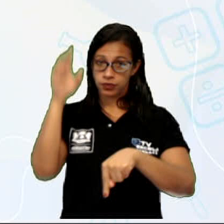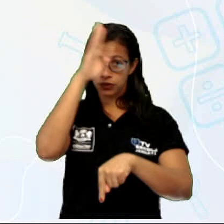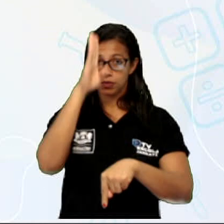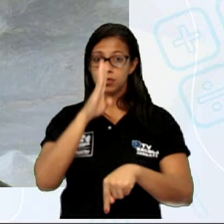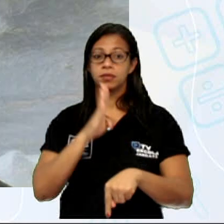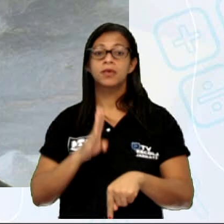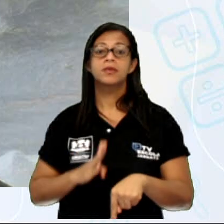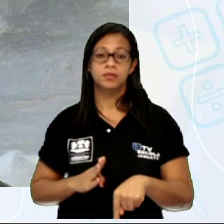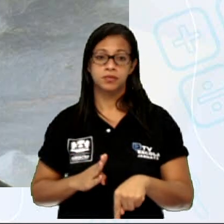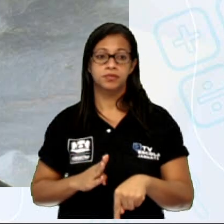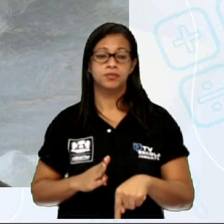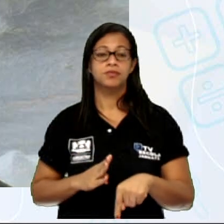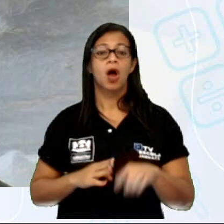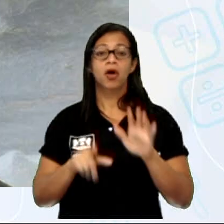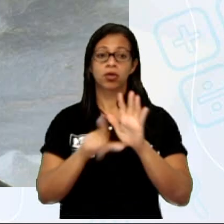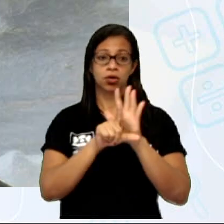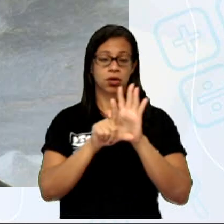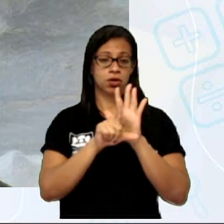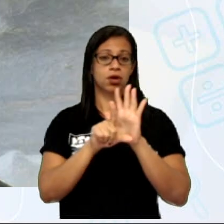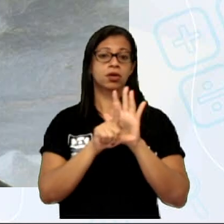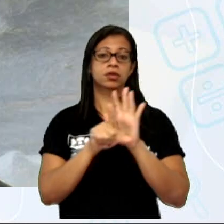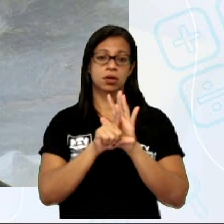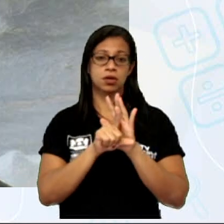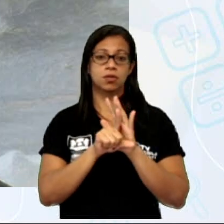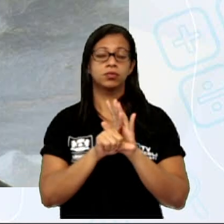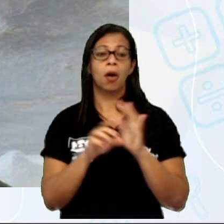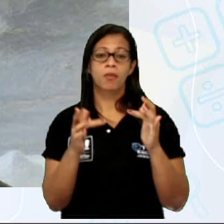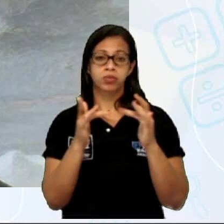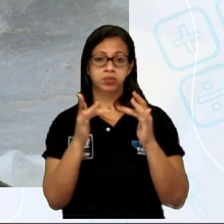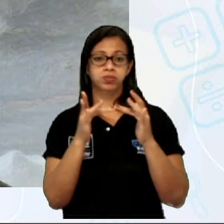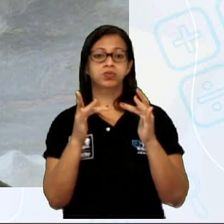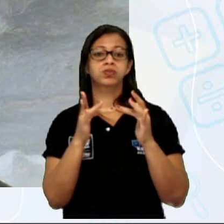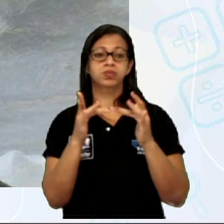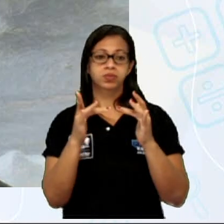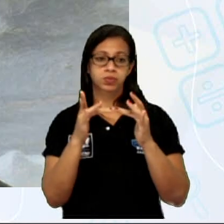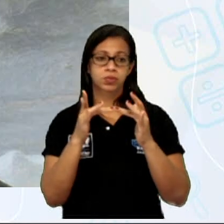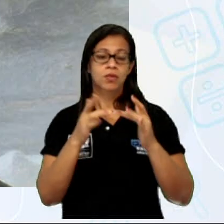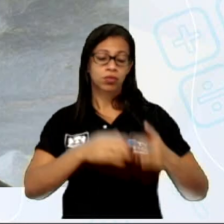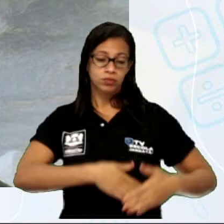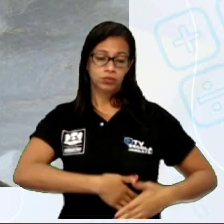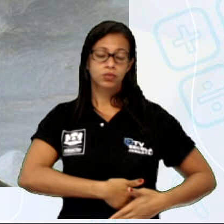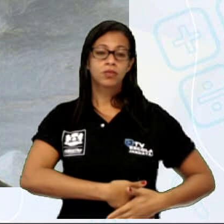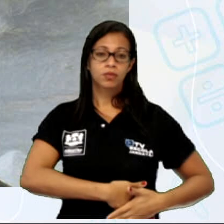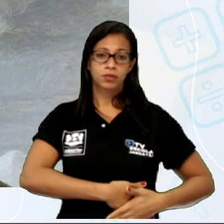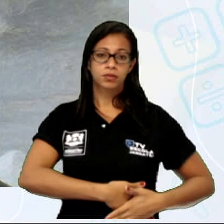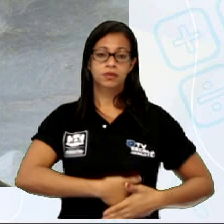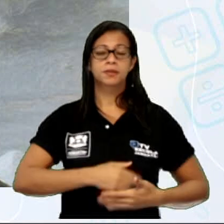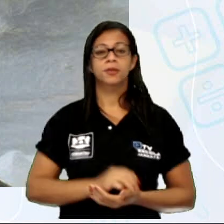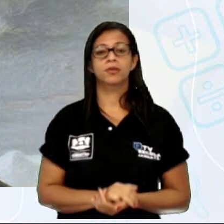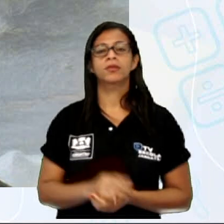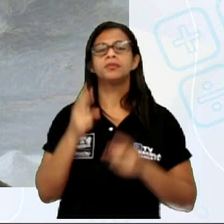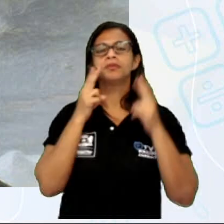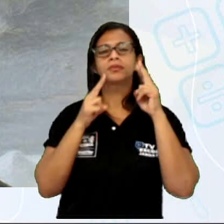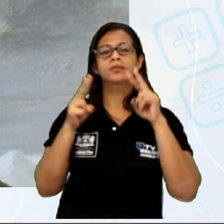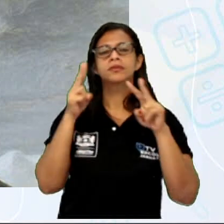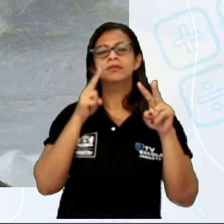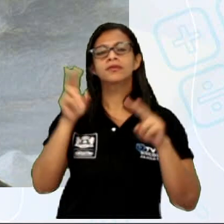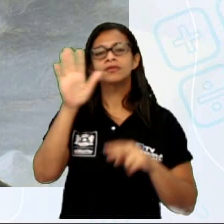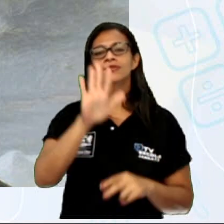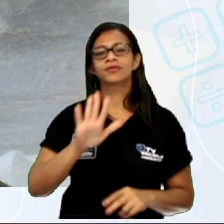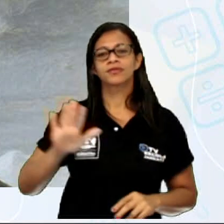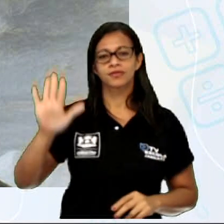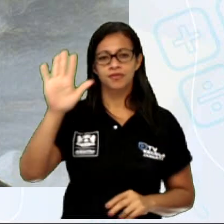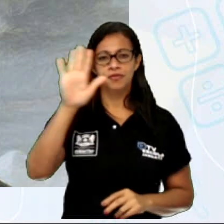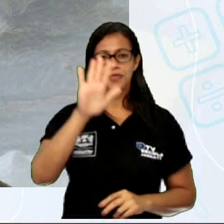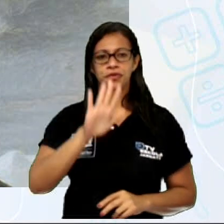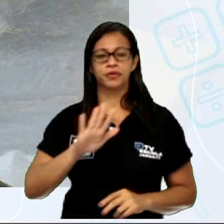legislação ela tem muito ainda ligada com a questão de Napoleão, certo? Eu estou mostrando para vocês outra imagem. Essa